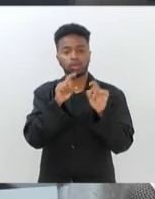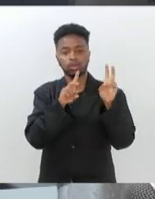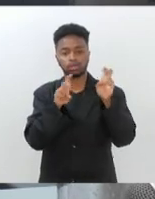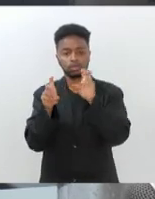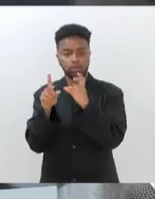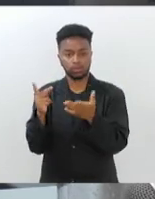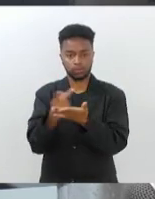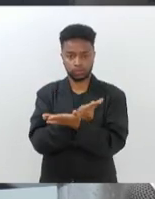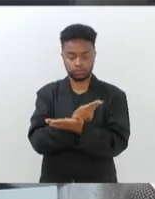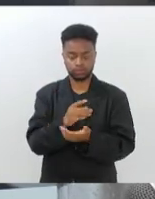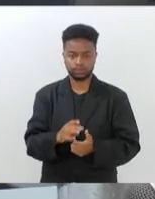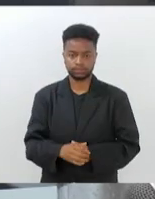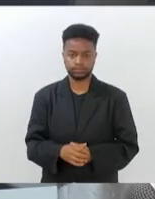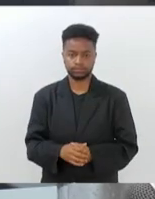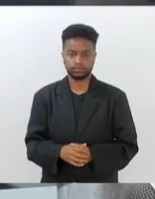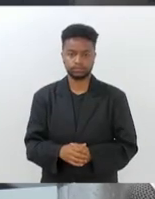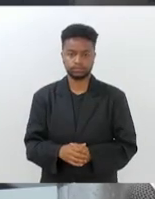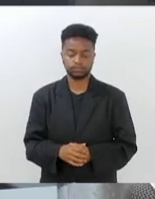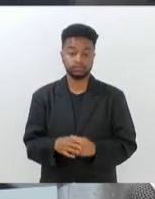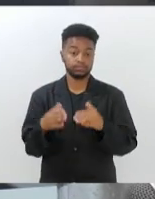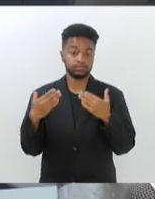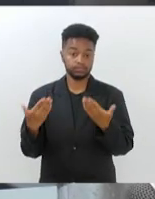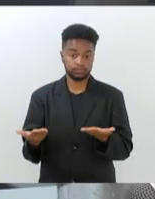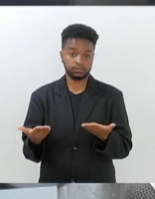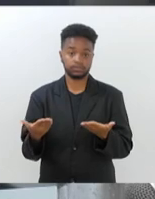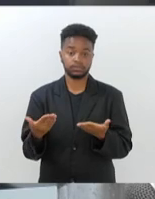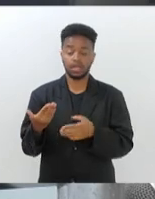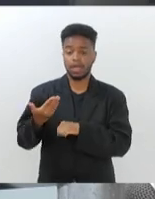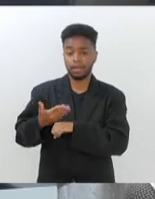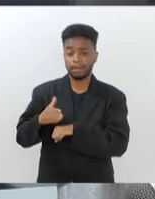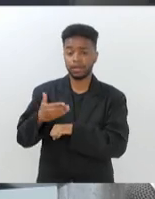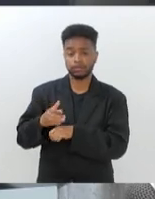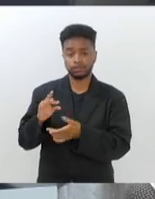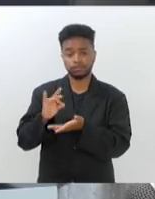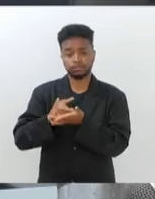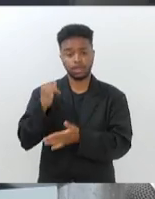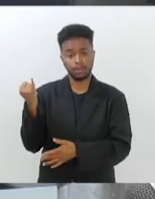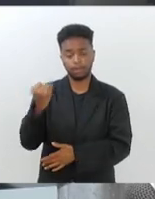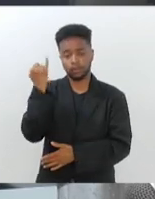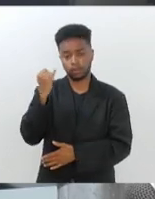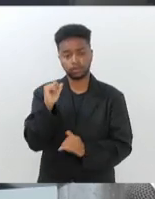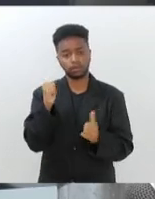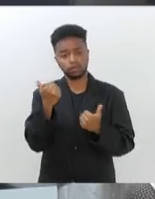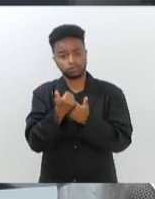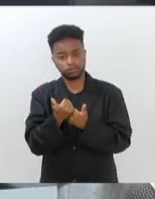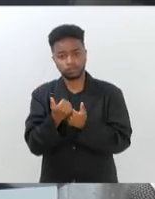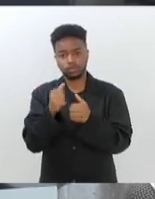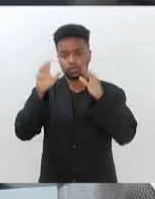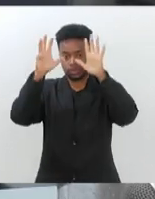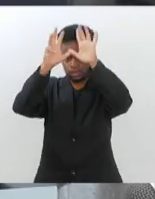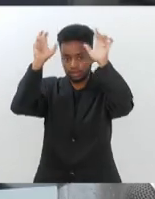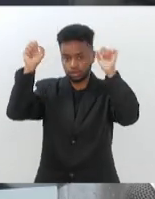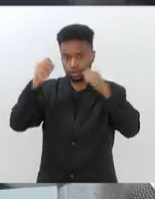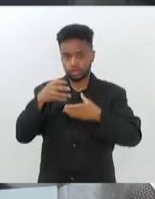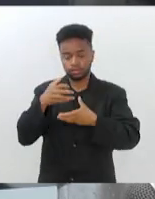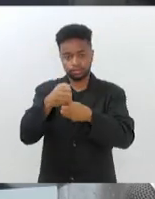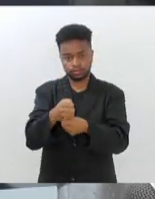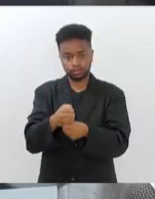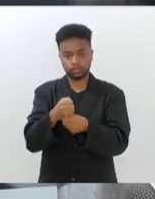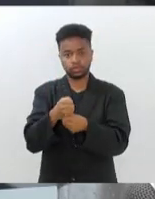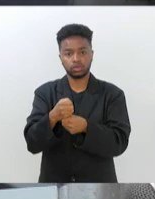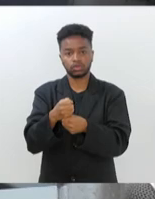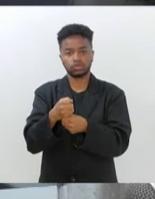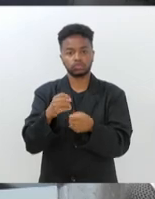de questionamento Então esse exercício é um exercício muito salutar de fortalecimento do próprio Tribunal de Contas na sua